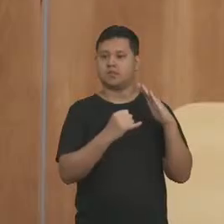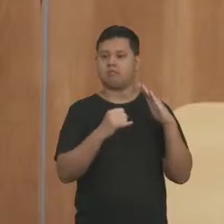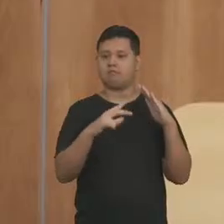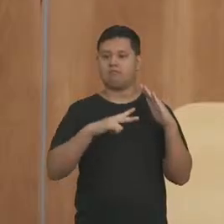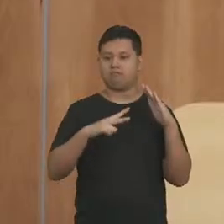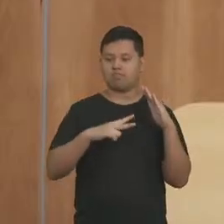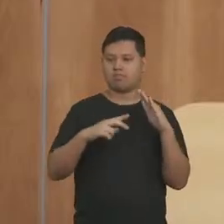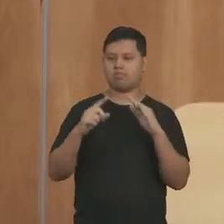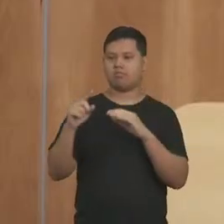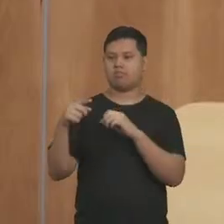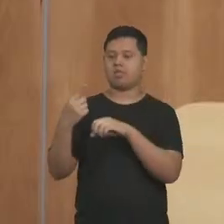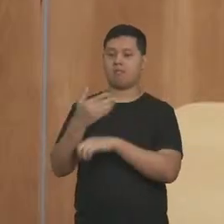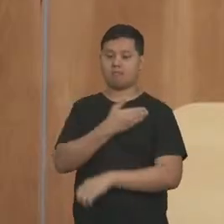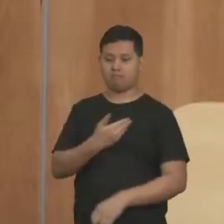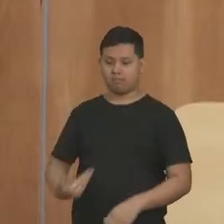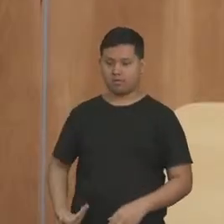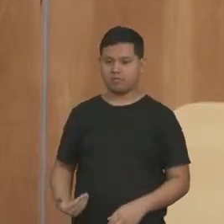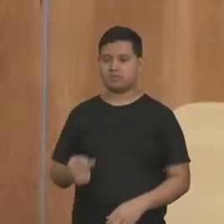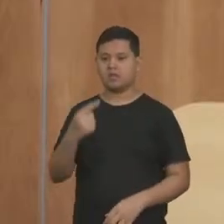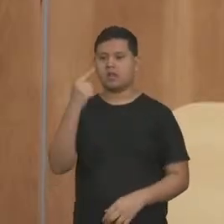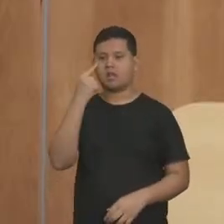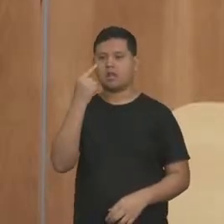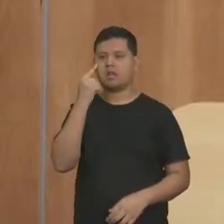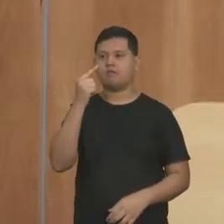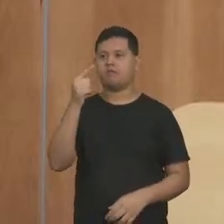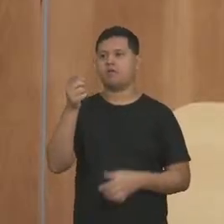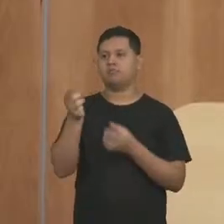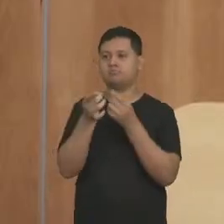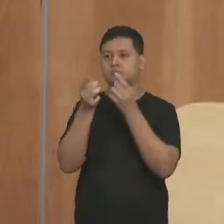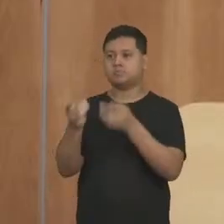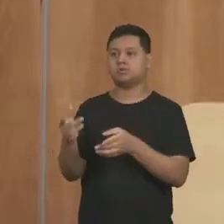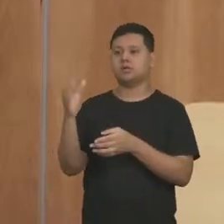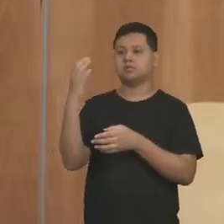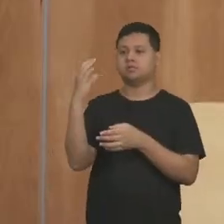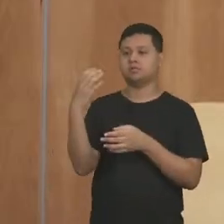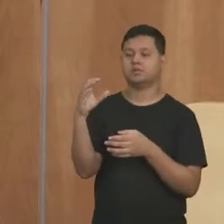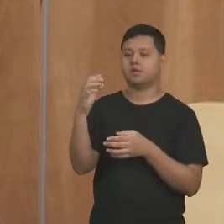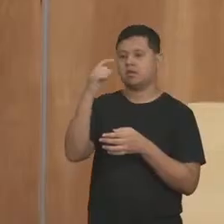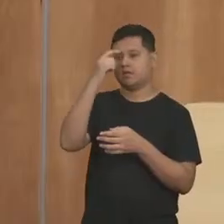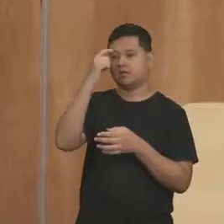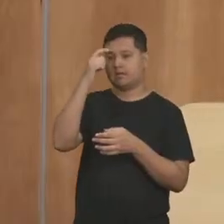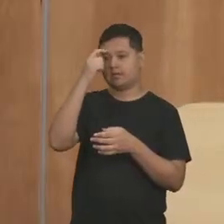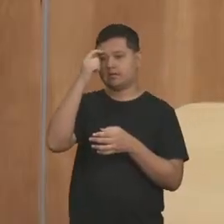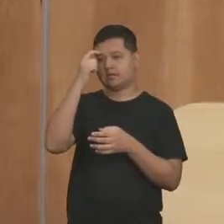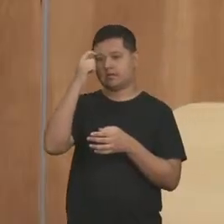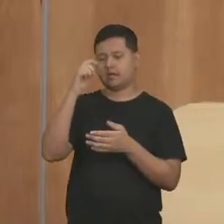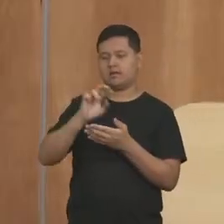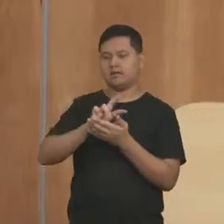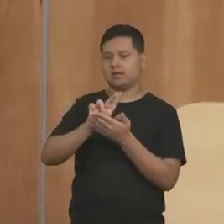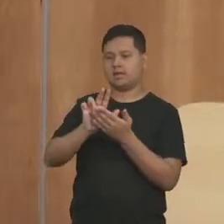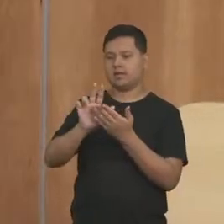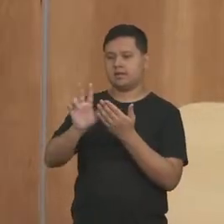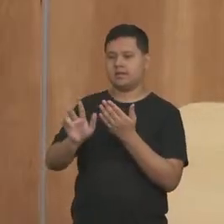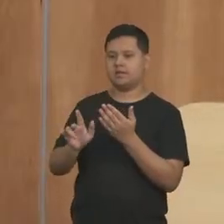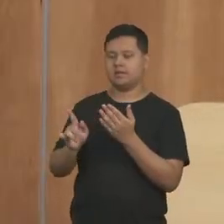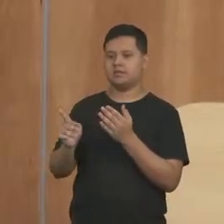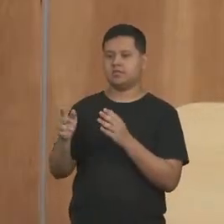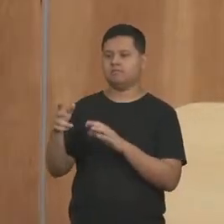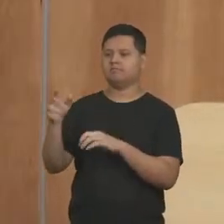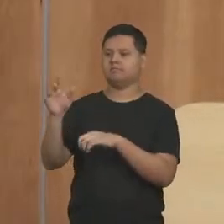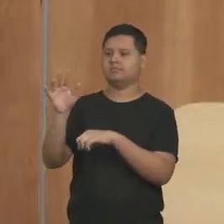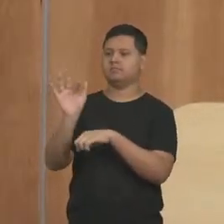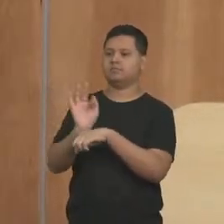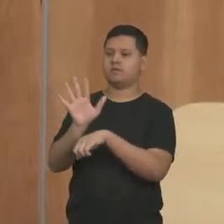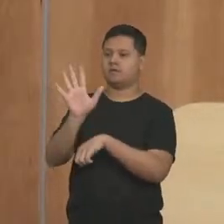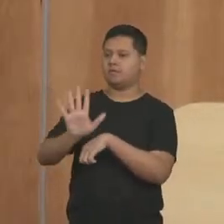gente falou no início, o negacionismo científico, devemos lançar mão de vários institutos, universidades, tanto aqui como também